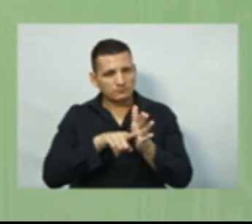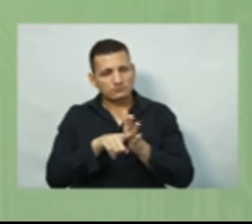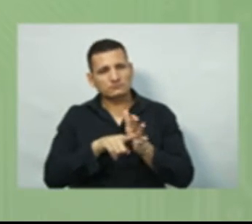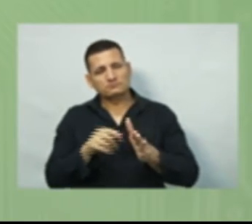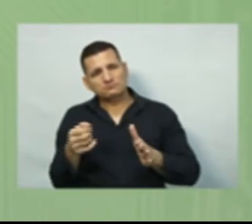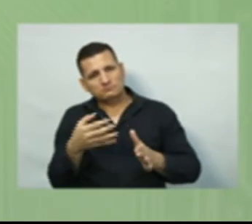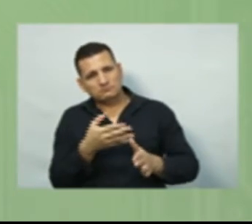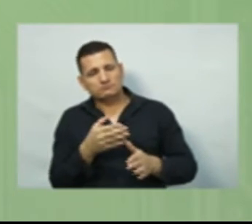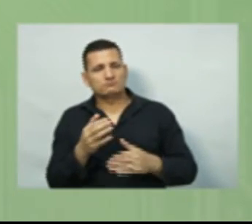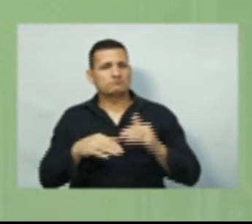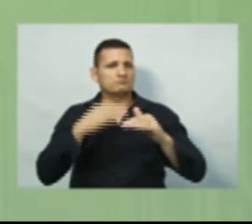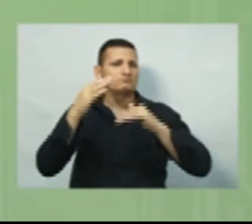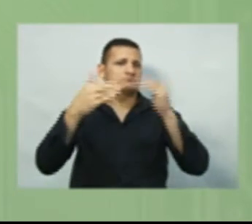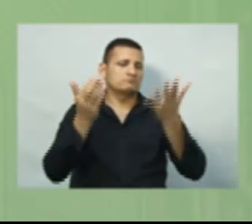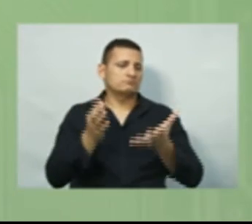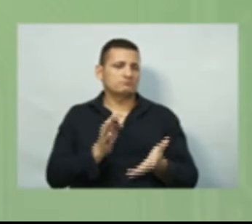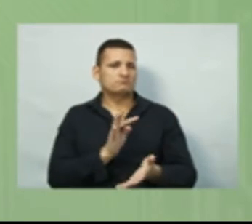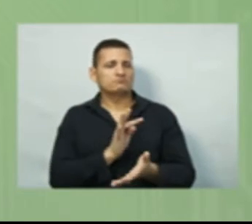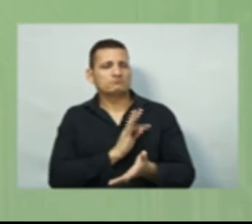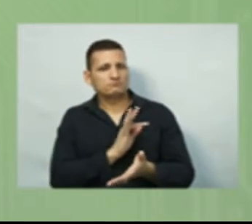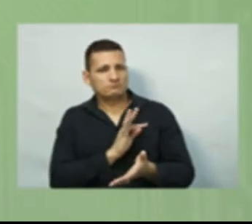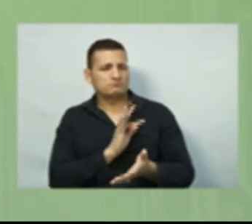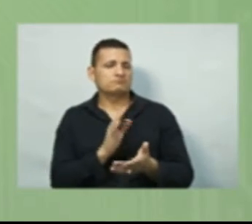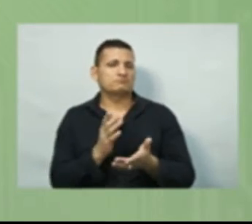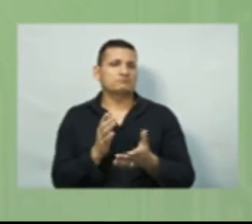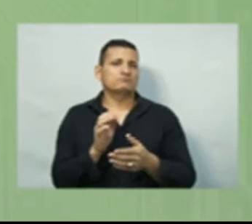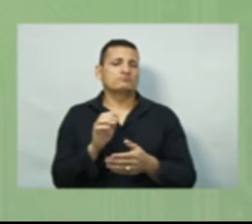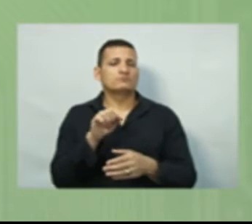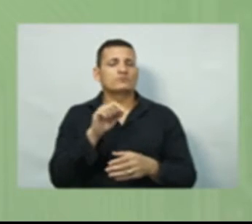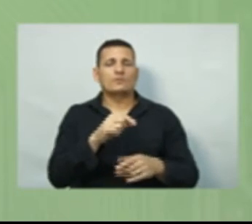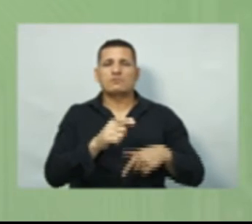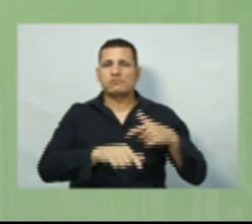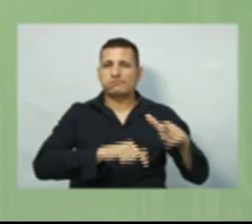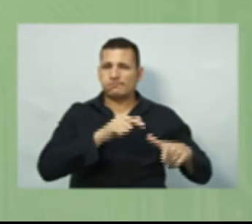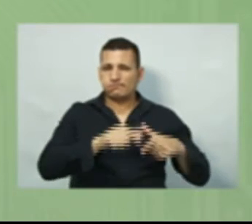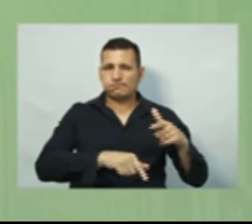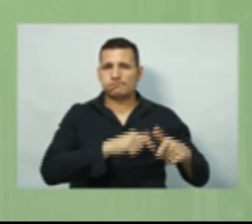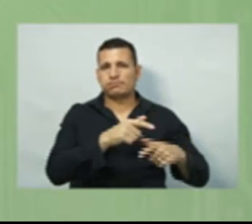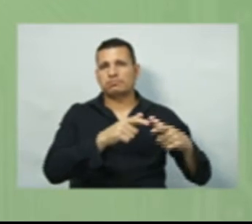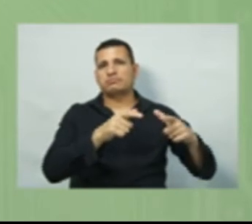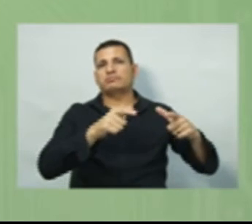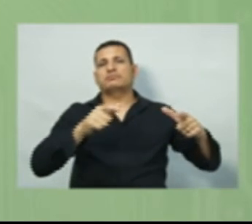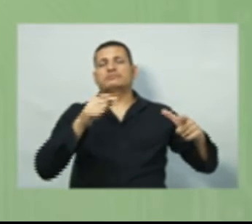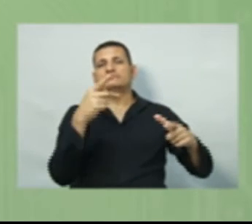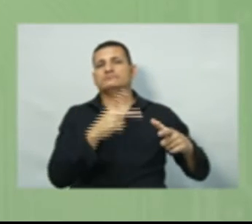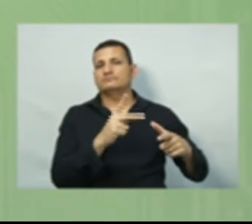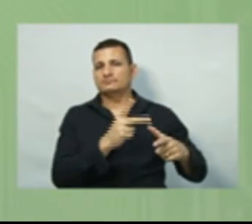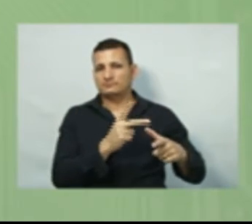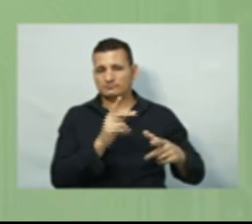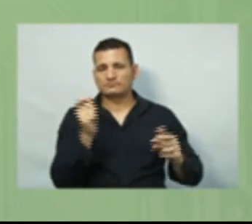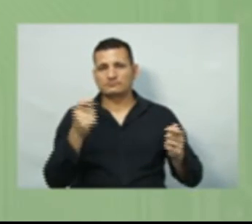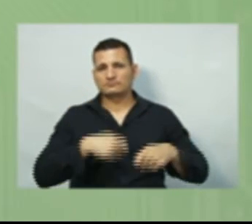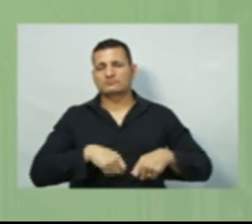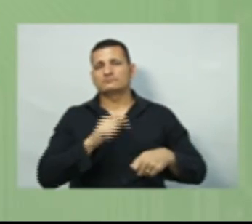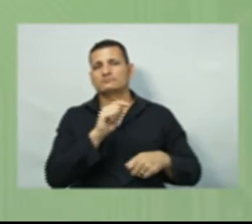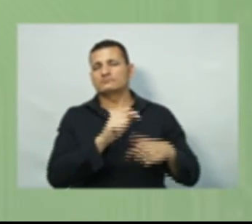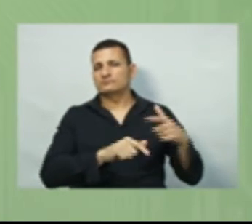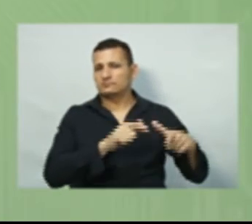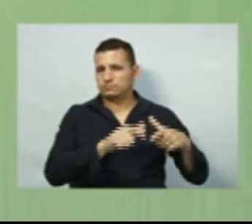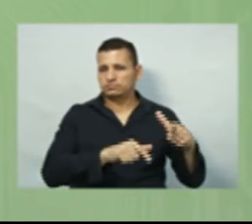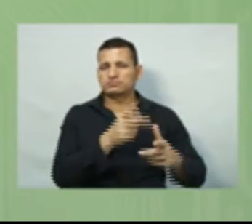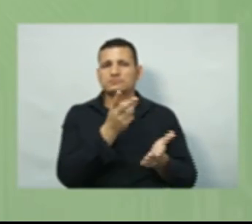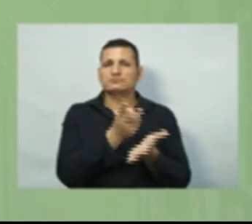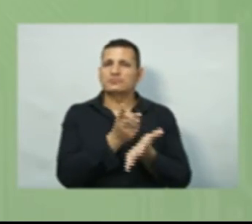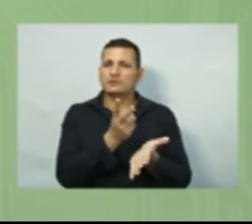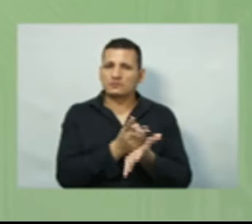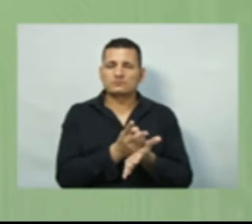inovações, novas técnicas, novas formas de produzir, aumentando assim a sua produtividade, capacidade de produzir com as mesmas riquezas,